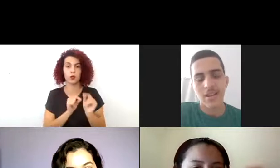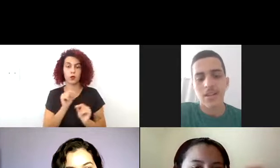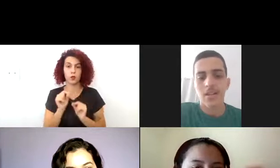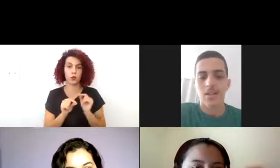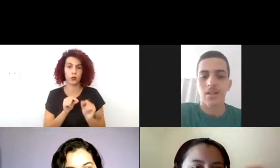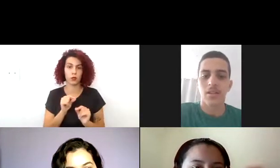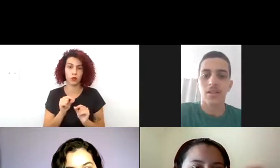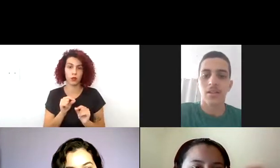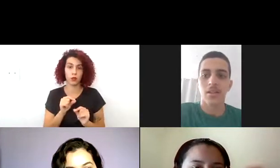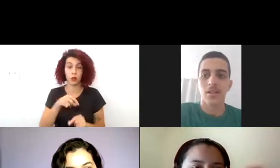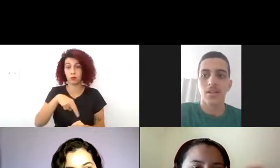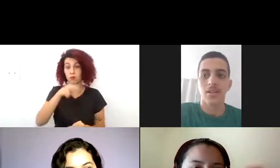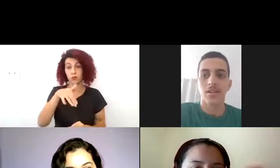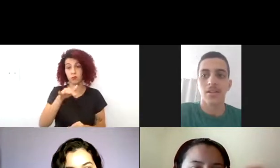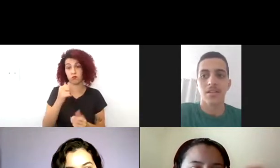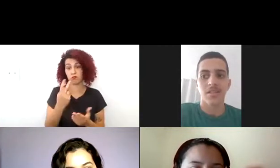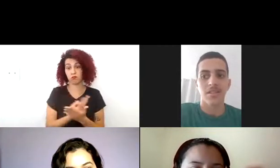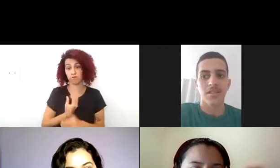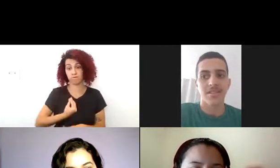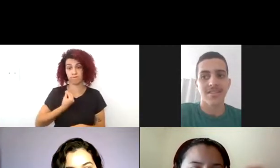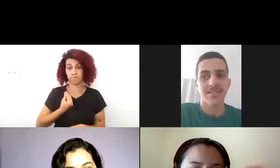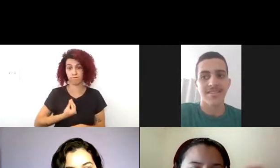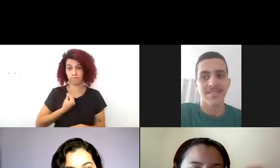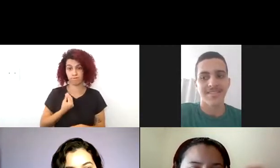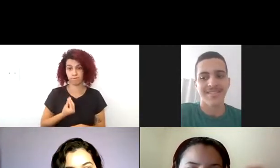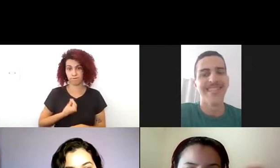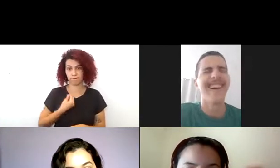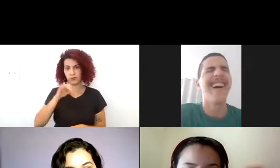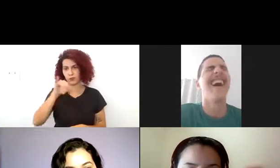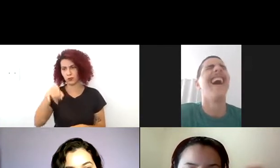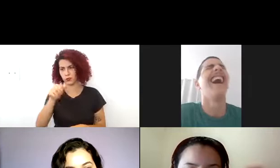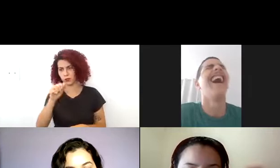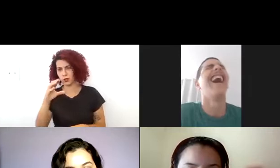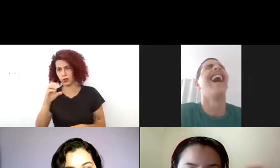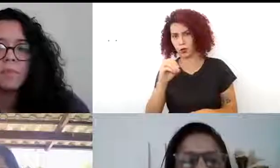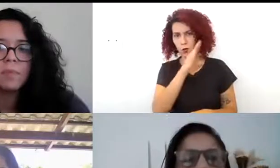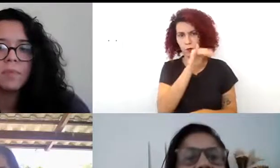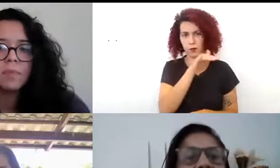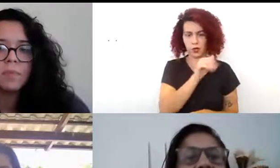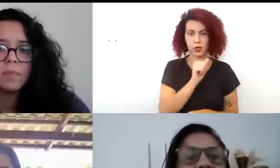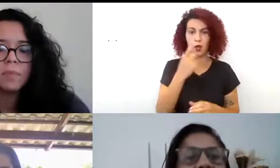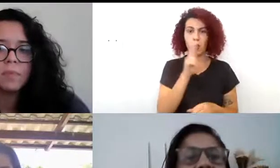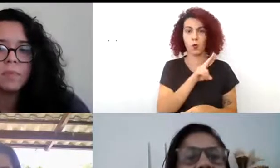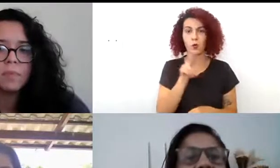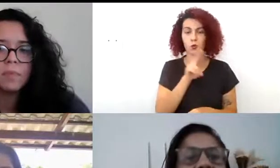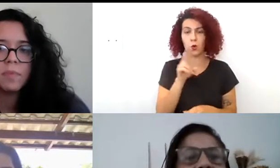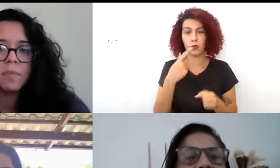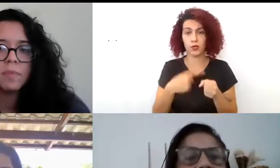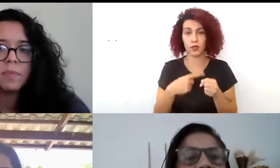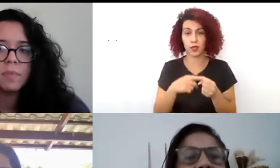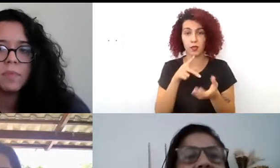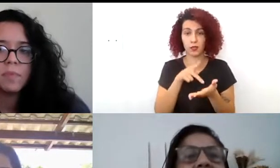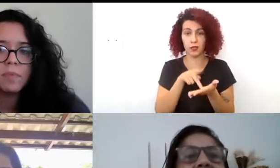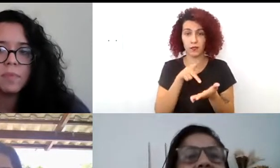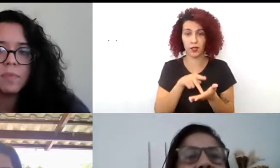Jacobina nunca existiu obviamente né porque você é muito ovos o Jacob não não utilizar o nome da cidade era Vila de Santo António ou